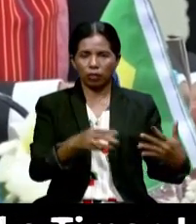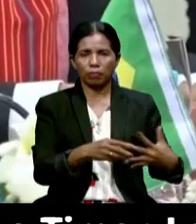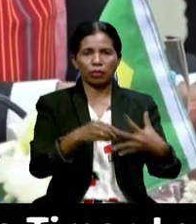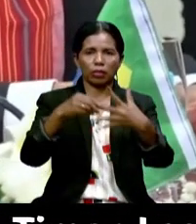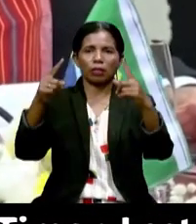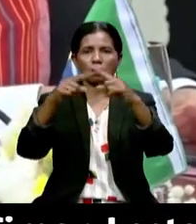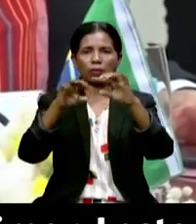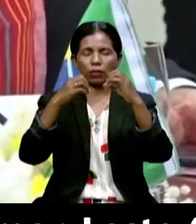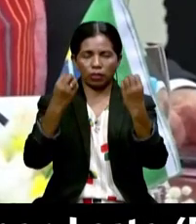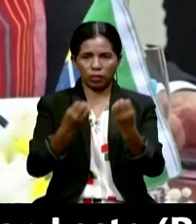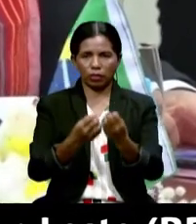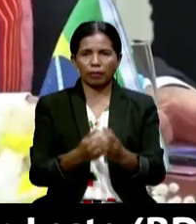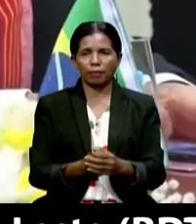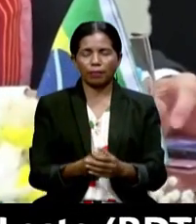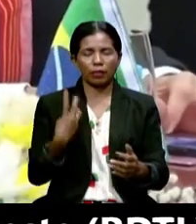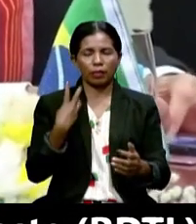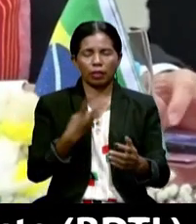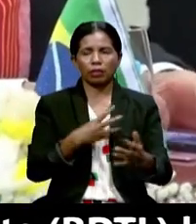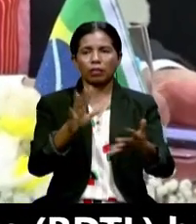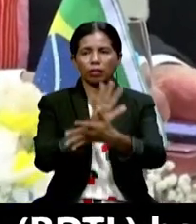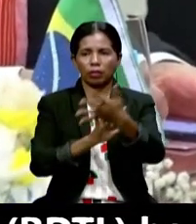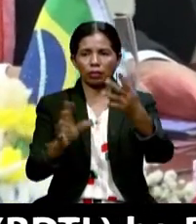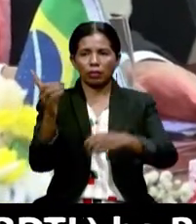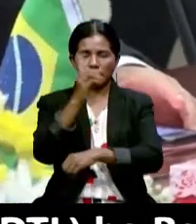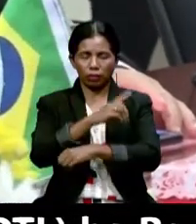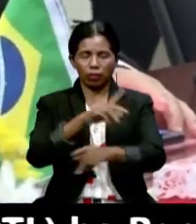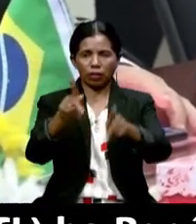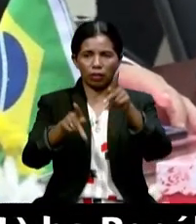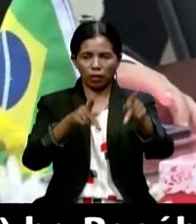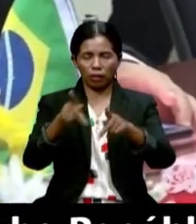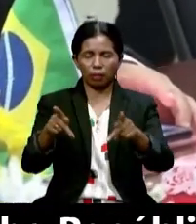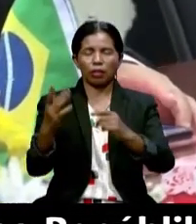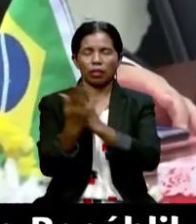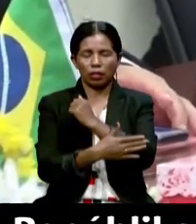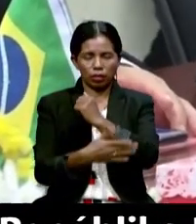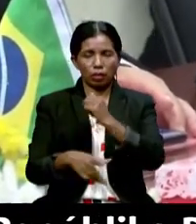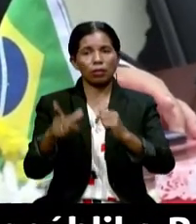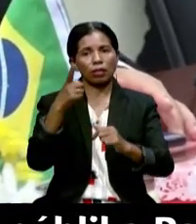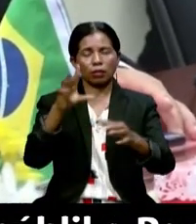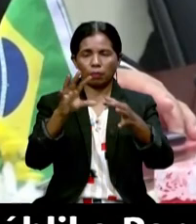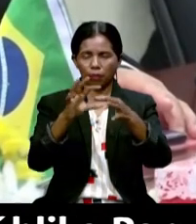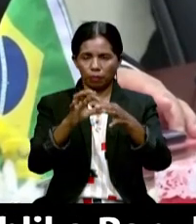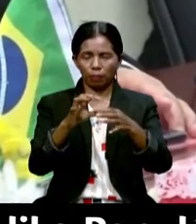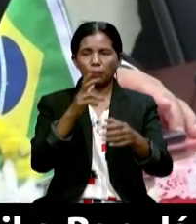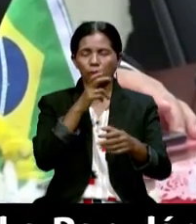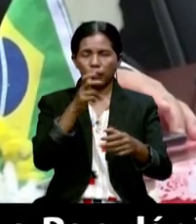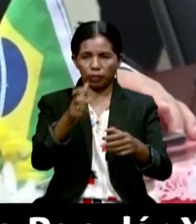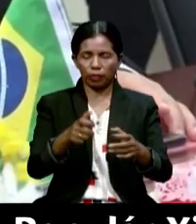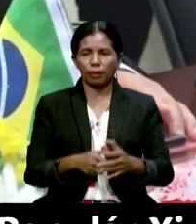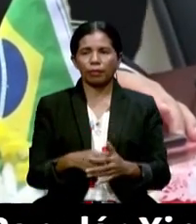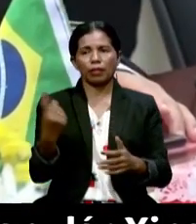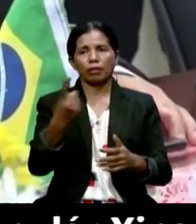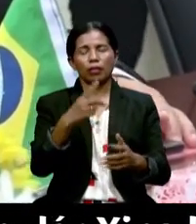Estado. Anteontem mesmo celebramos o Dia da Comunidade de Países de Língua Portuguesa. E sempre é válido